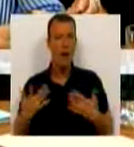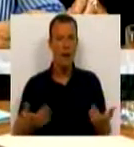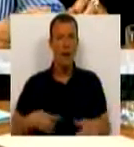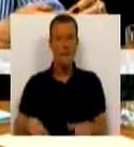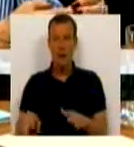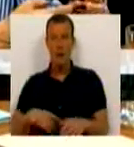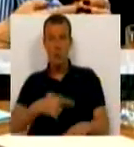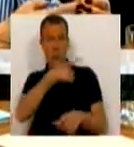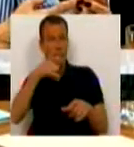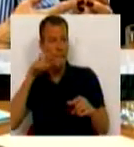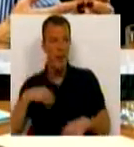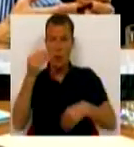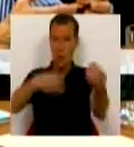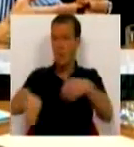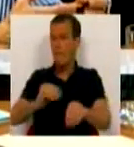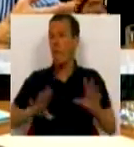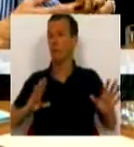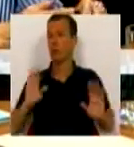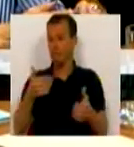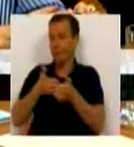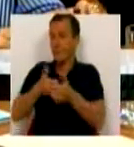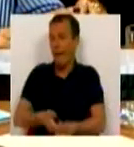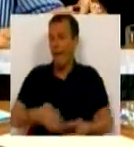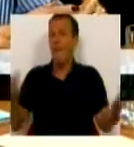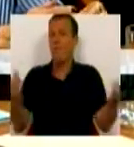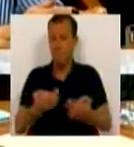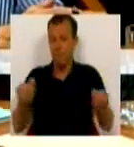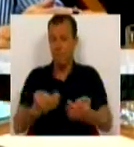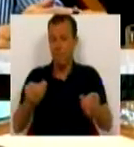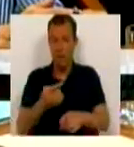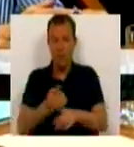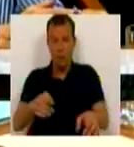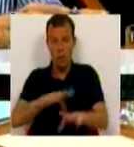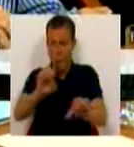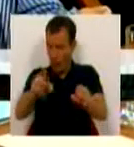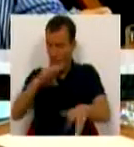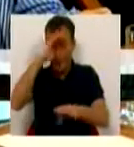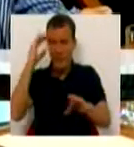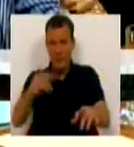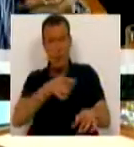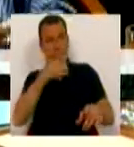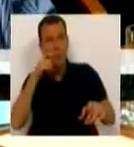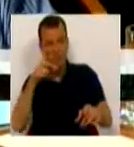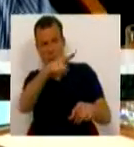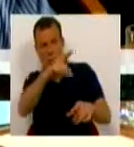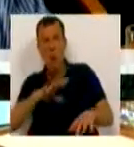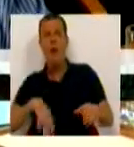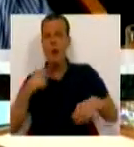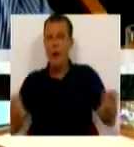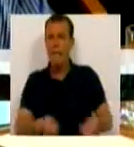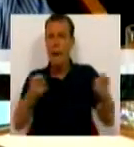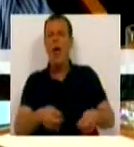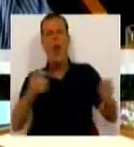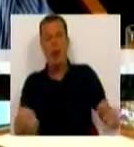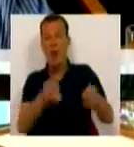estão a ser cumpridos, coisa que o PSD e o CDS, por muito que vos custe, prometiam uma coisa na campanha eleitoral e cumpriam outra coisa